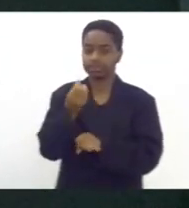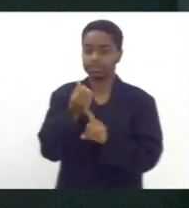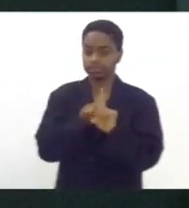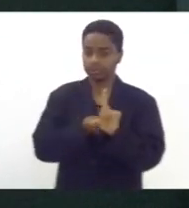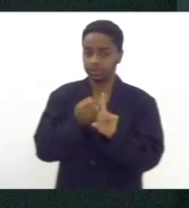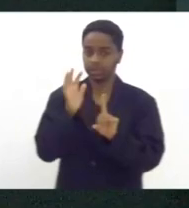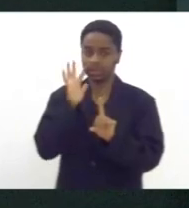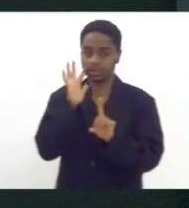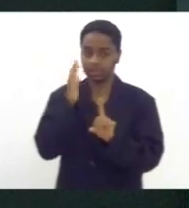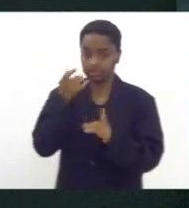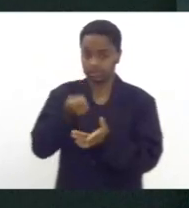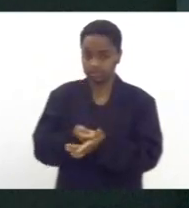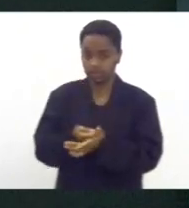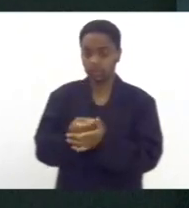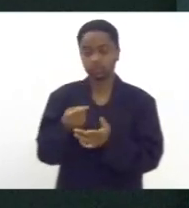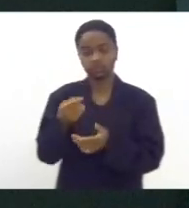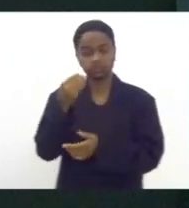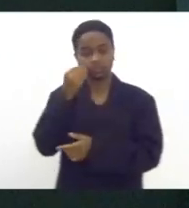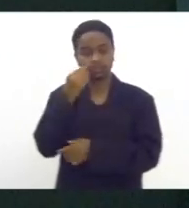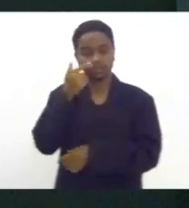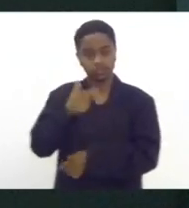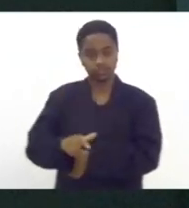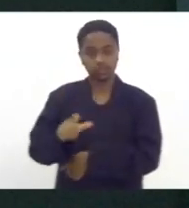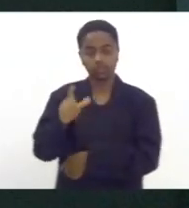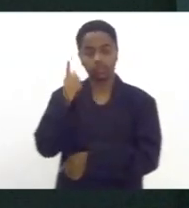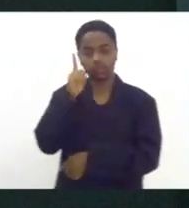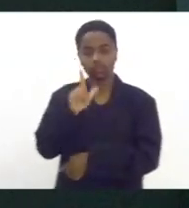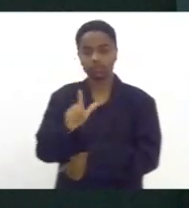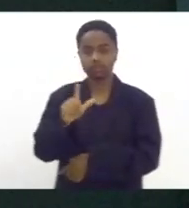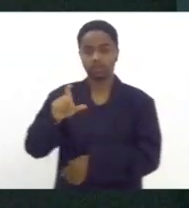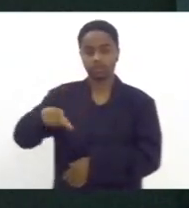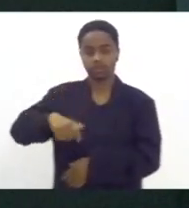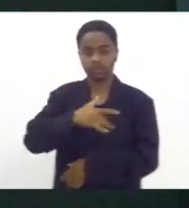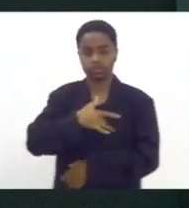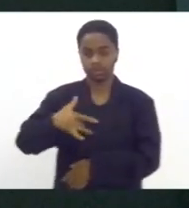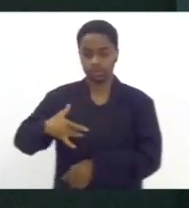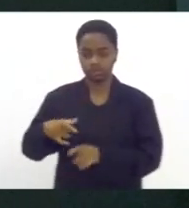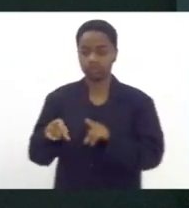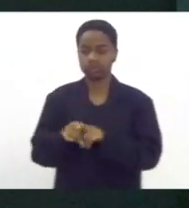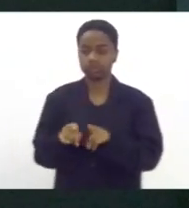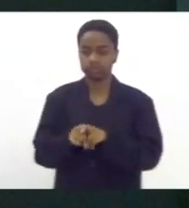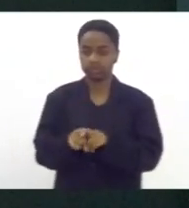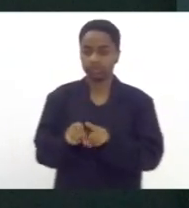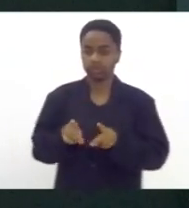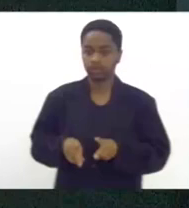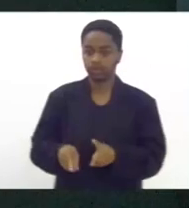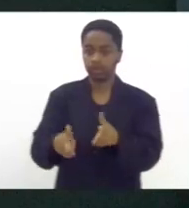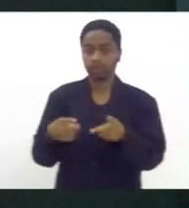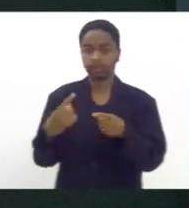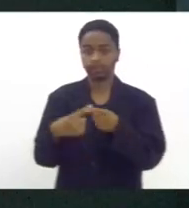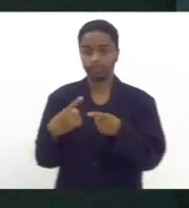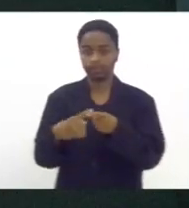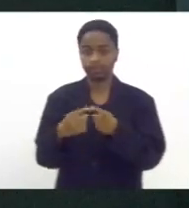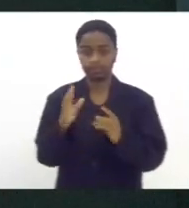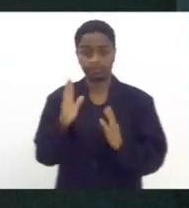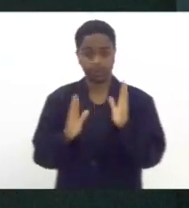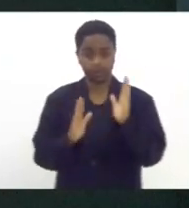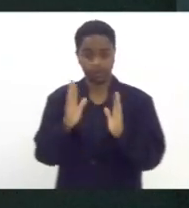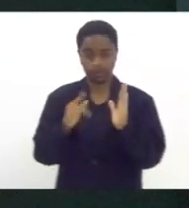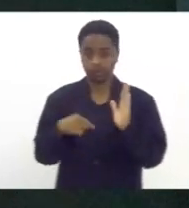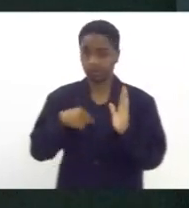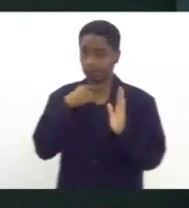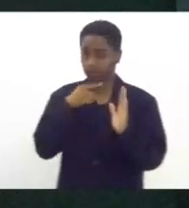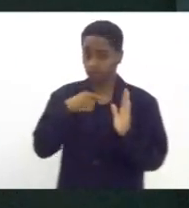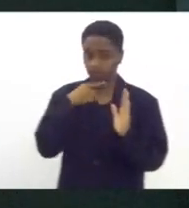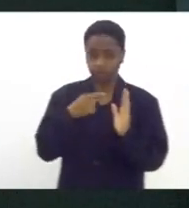essa decisão para reativar o plano dela a fazer a manutenção do plano dela porque é um acesso durante esse tempo eu não consegui